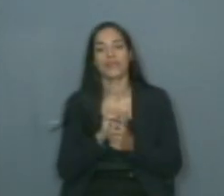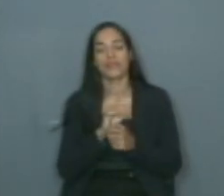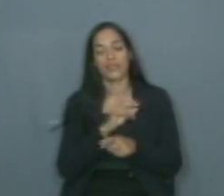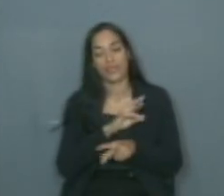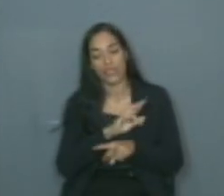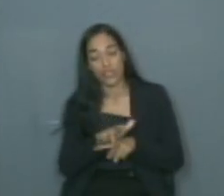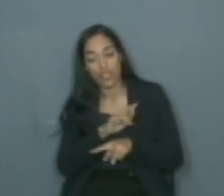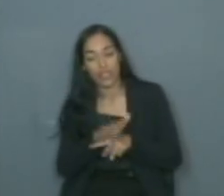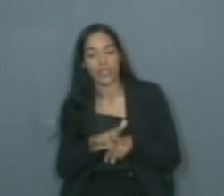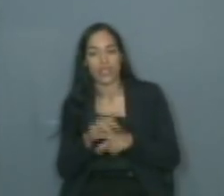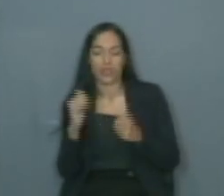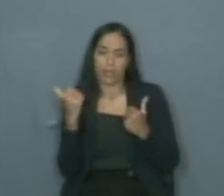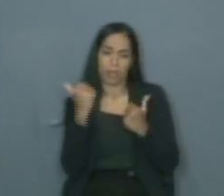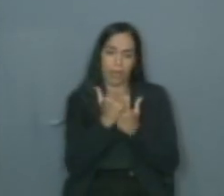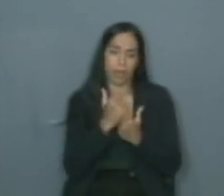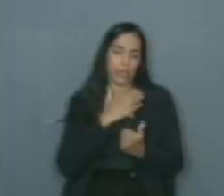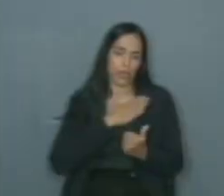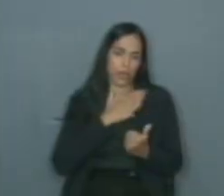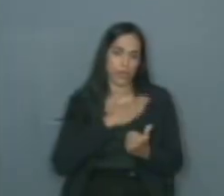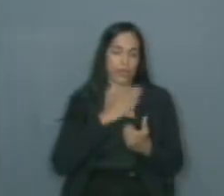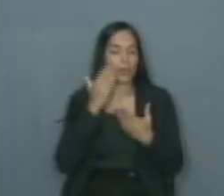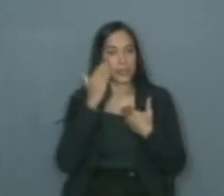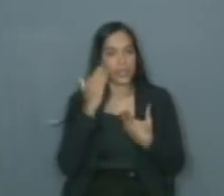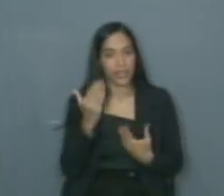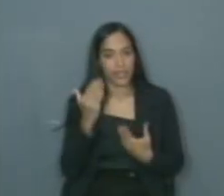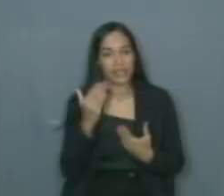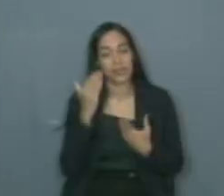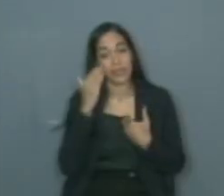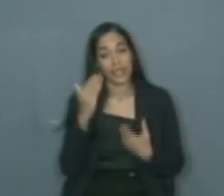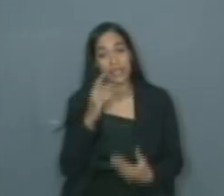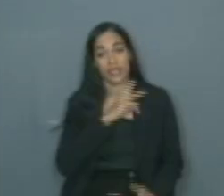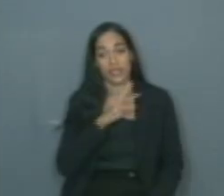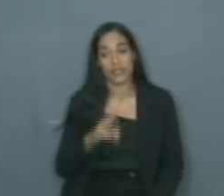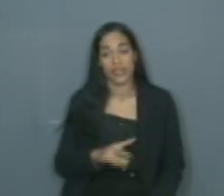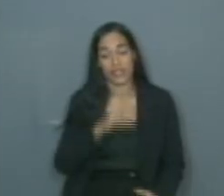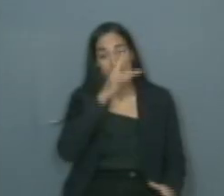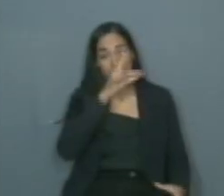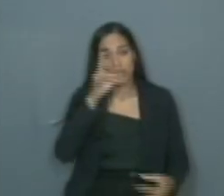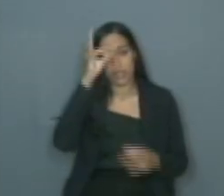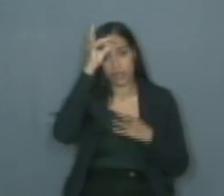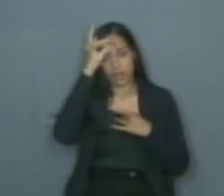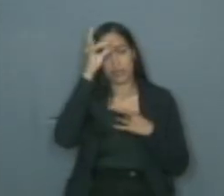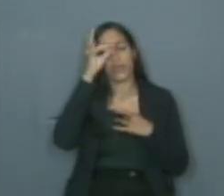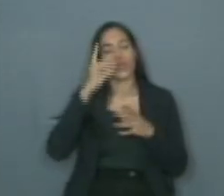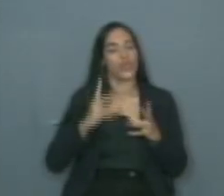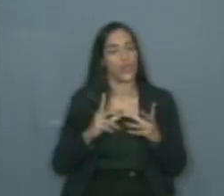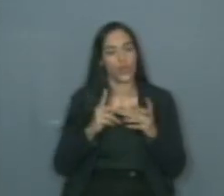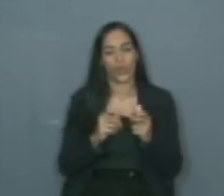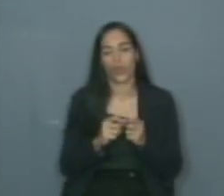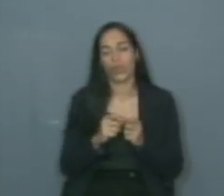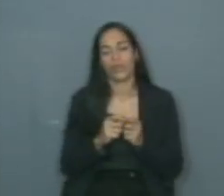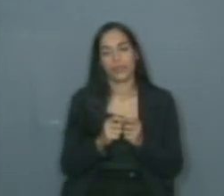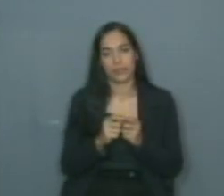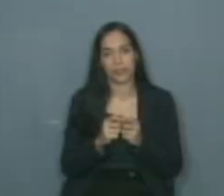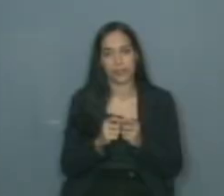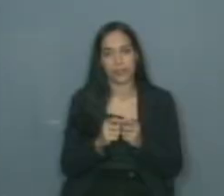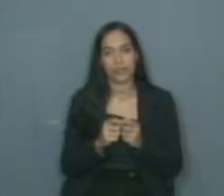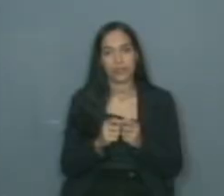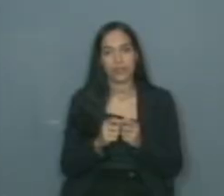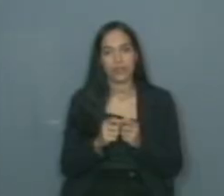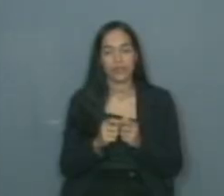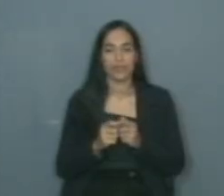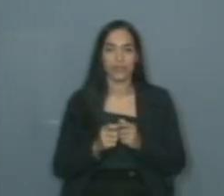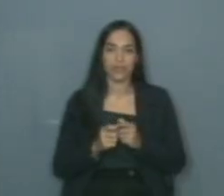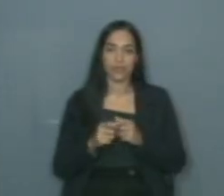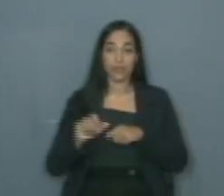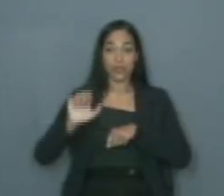comigo, conte sempre com Flávia de Nadege. Um beijo, obrigada. Obrigada, vereadora. Incorporo a sua parte na totalidade. O fato é que